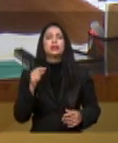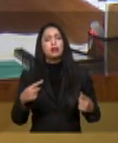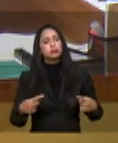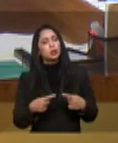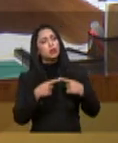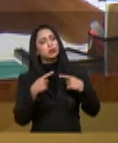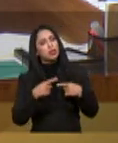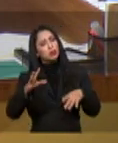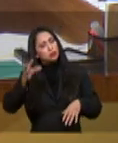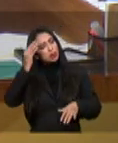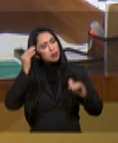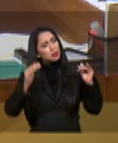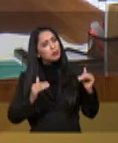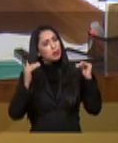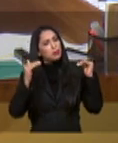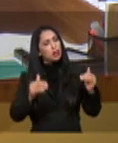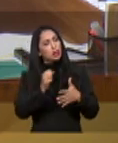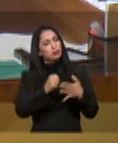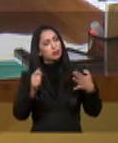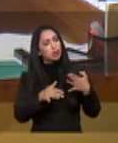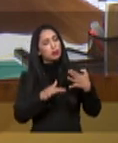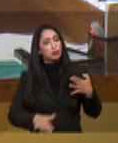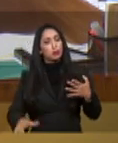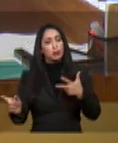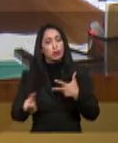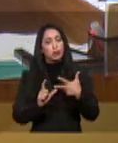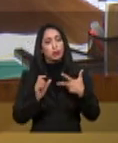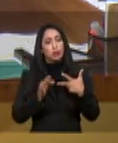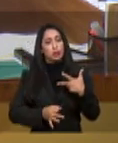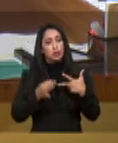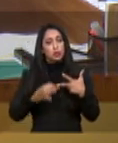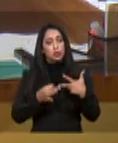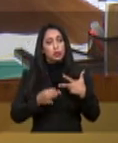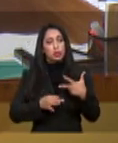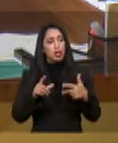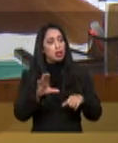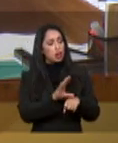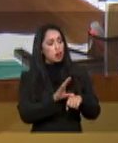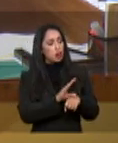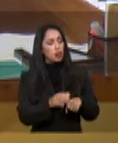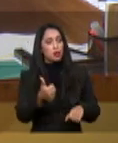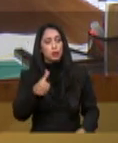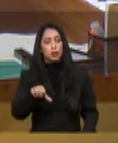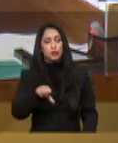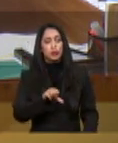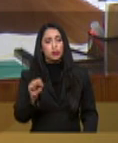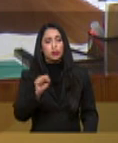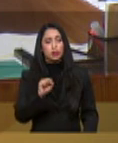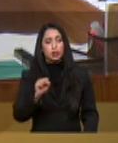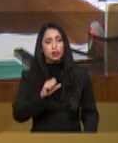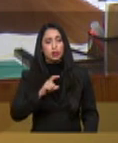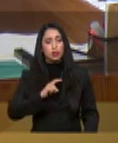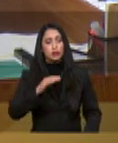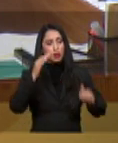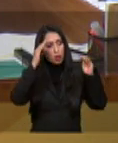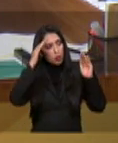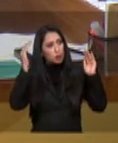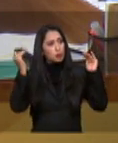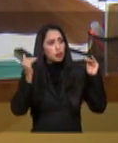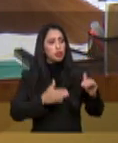com o entendimento majoritário da jurisprudência do Poder Judiciário, resulta da Constituição Federal de 1988, que prevê a obediência